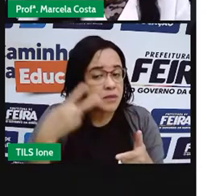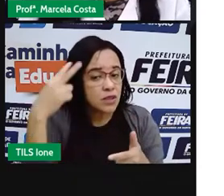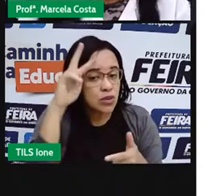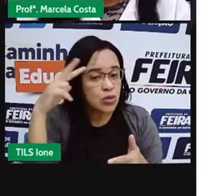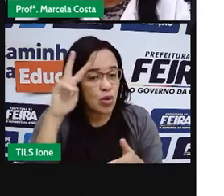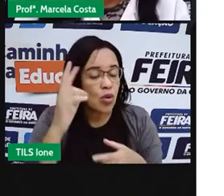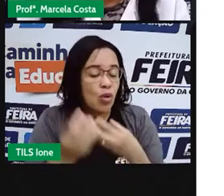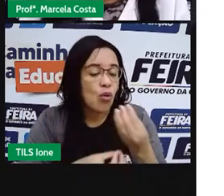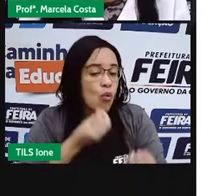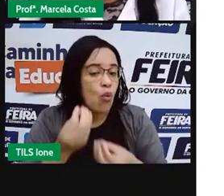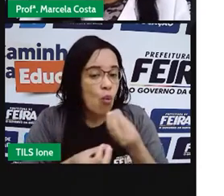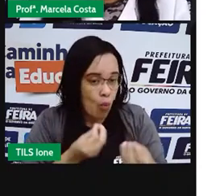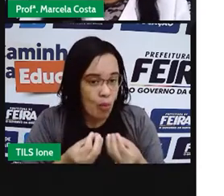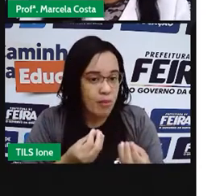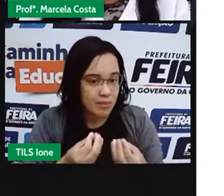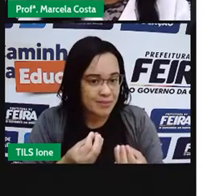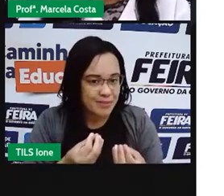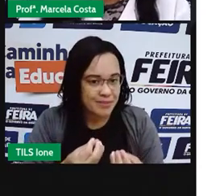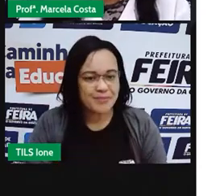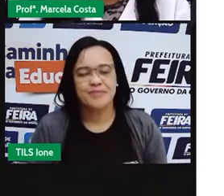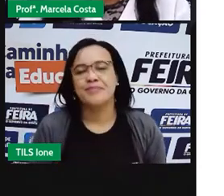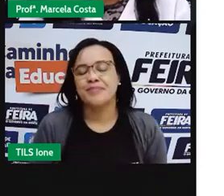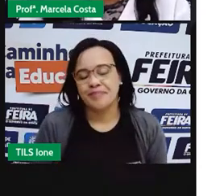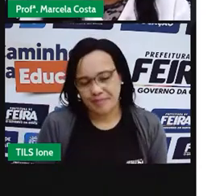E aí a gente vai ver